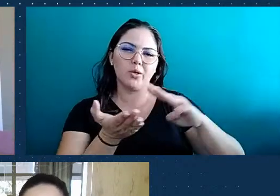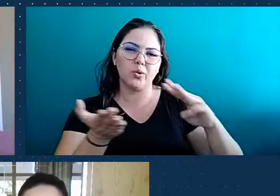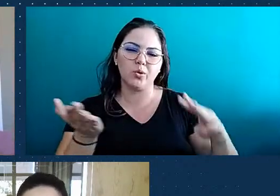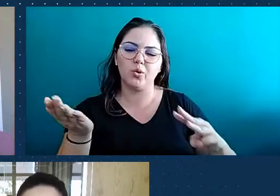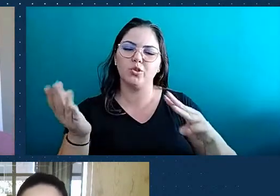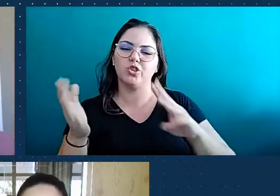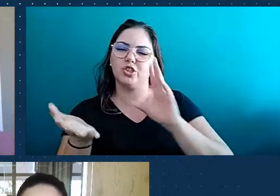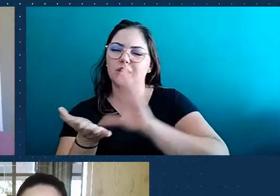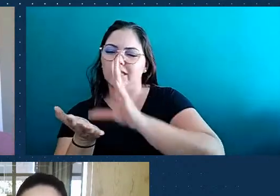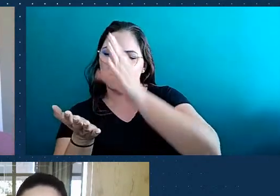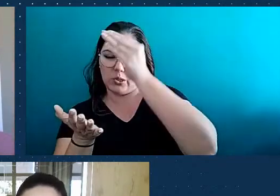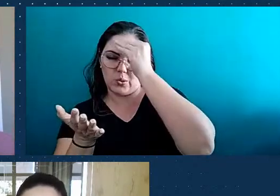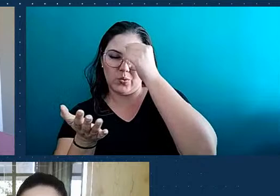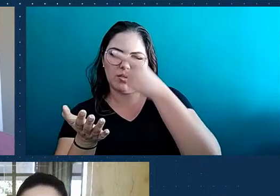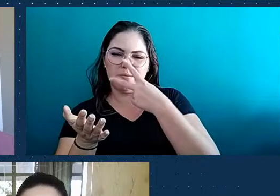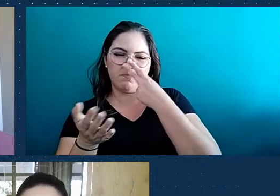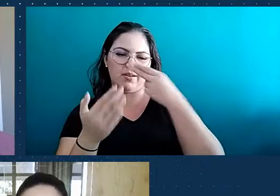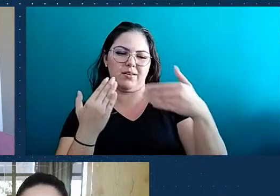teoria que ele escolheu,